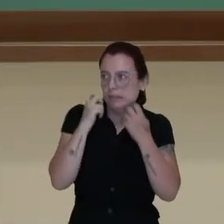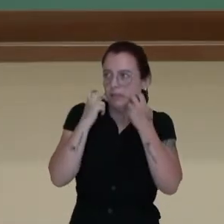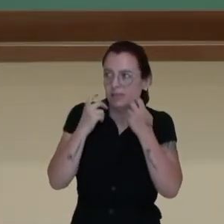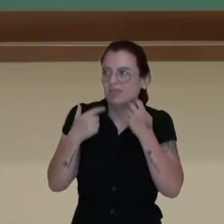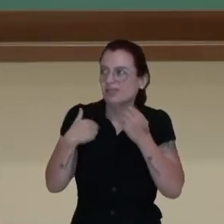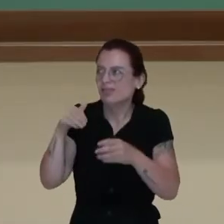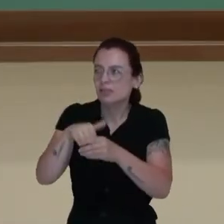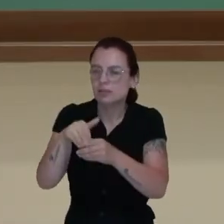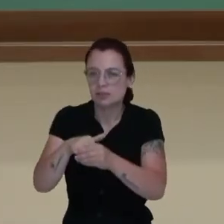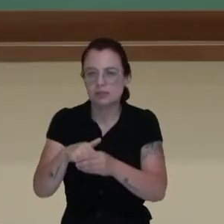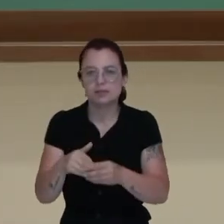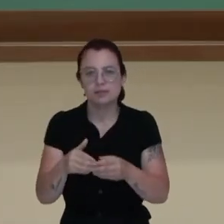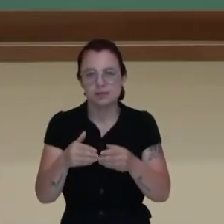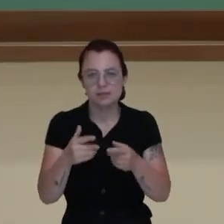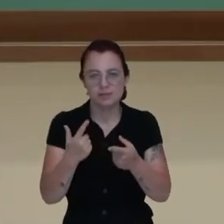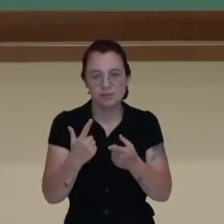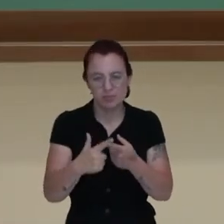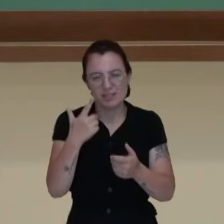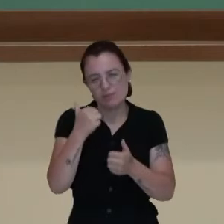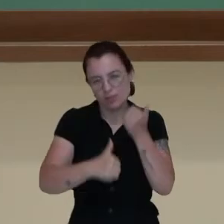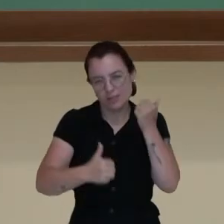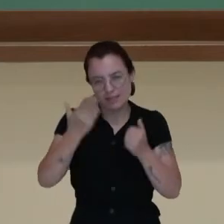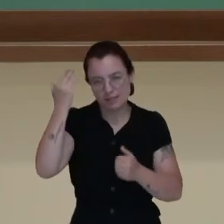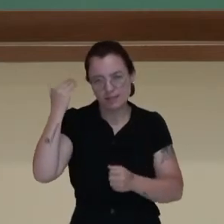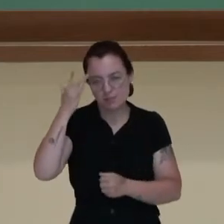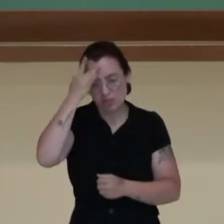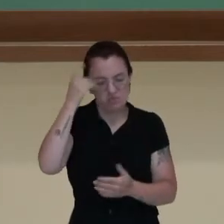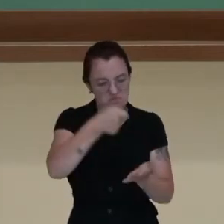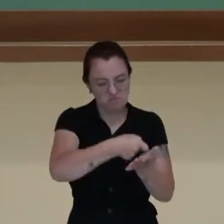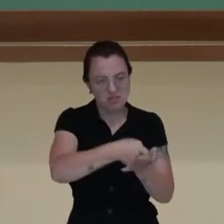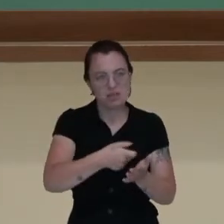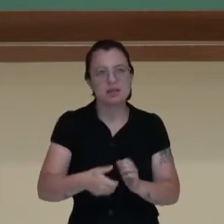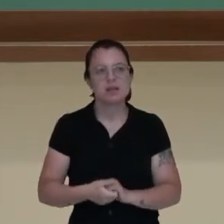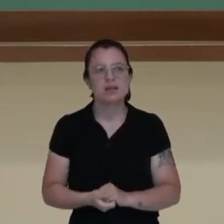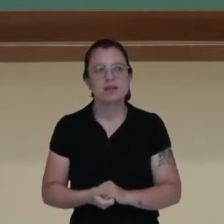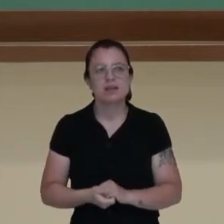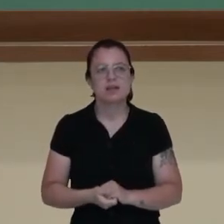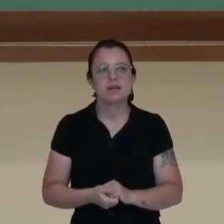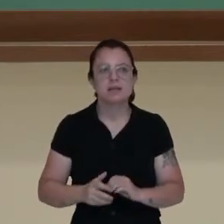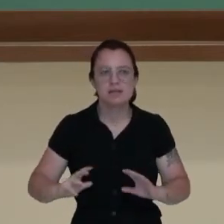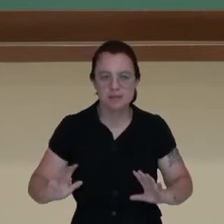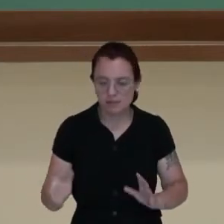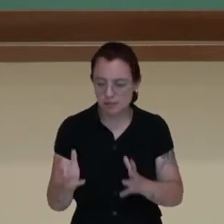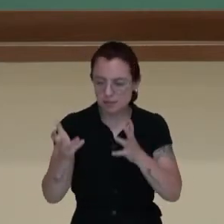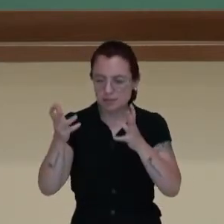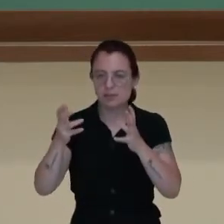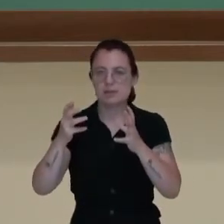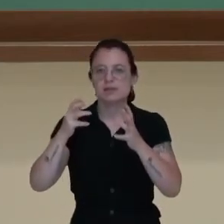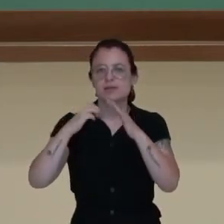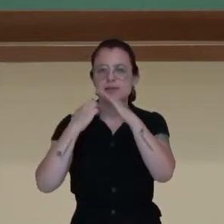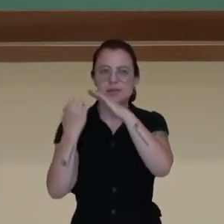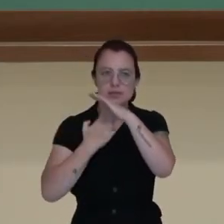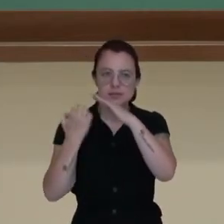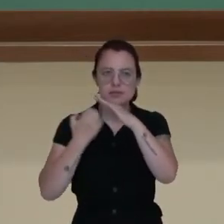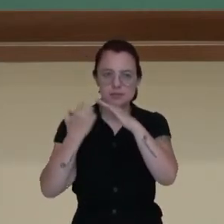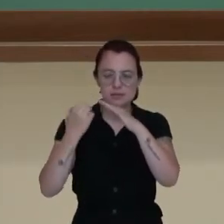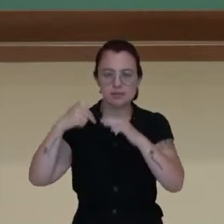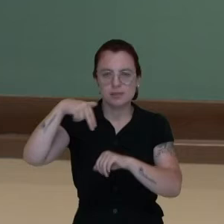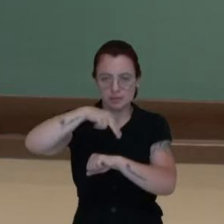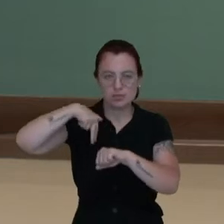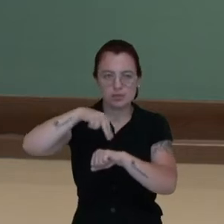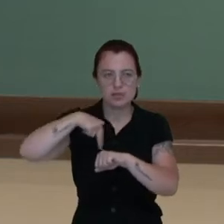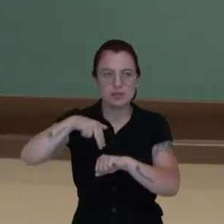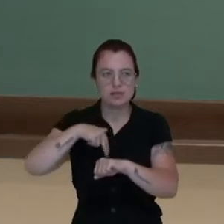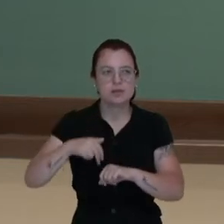processo do voto de cabresto, a violência com relação ao voto. Um incentivo à indústria nacional, isso era importante